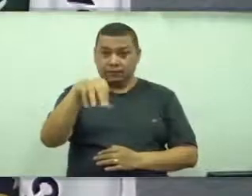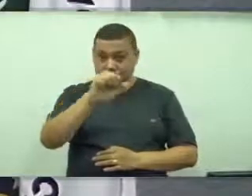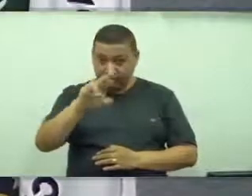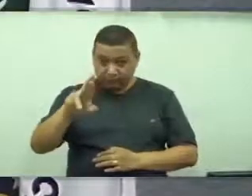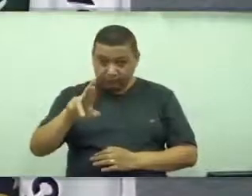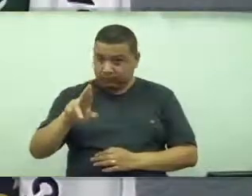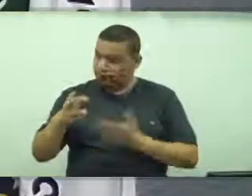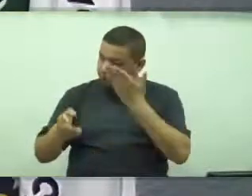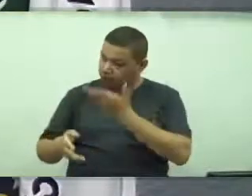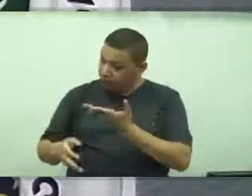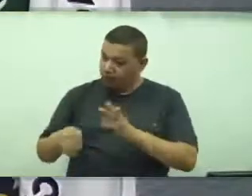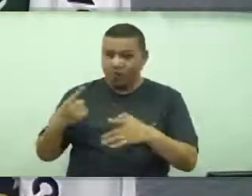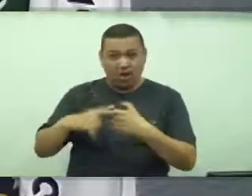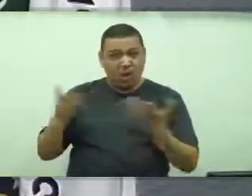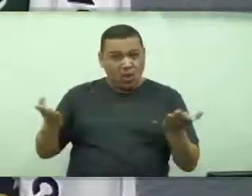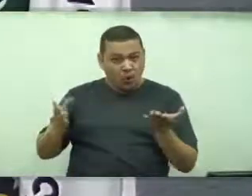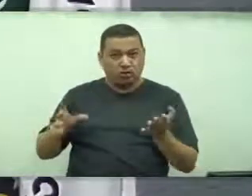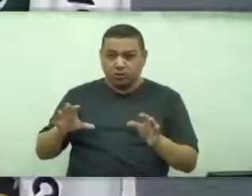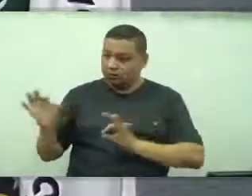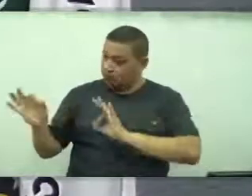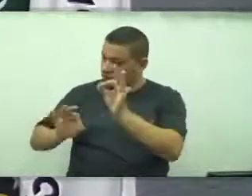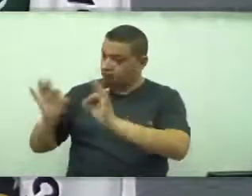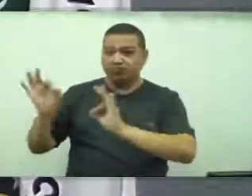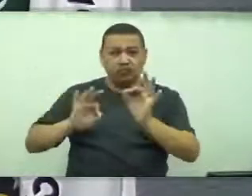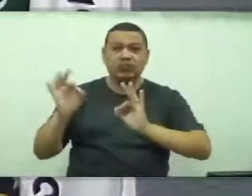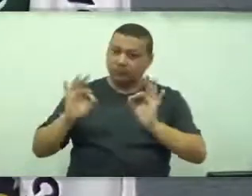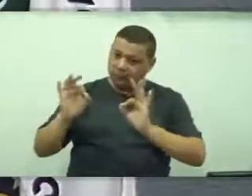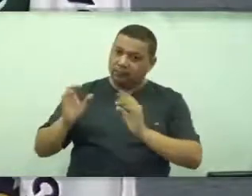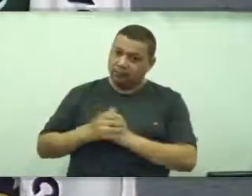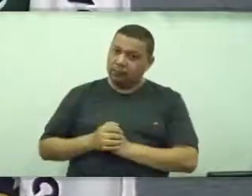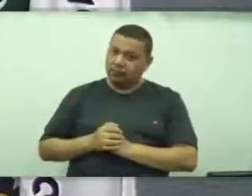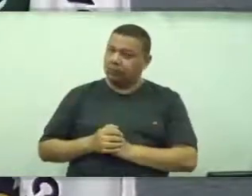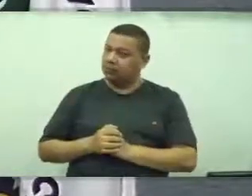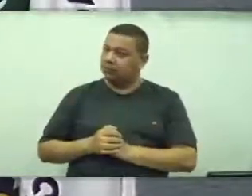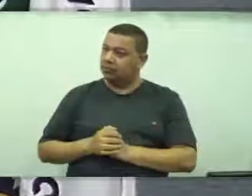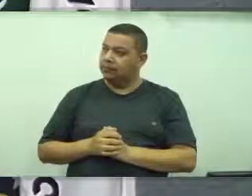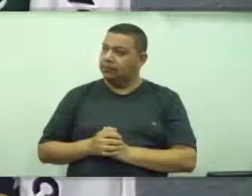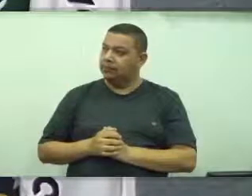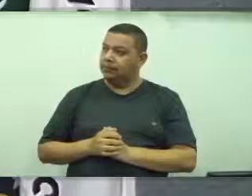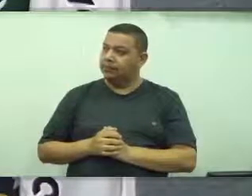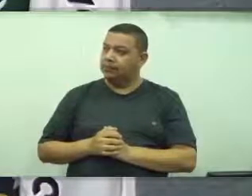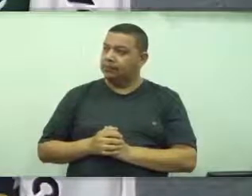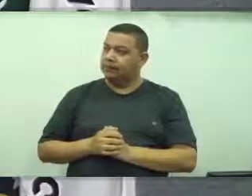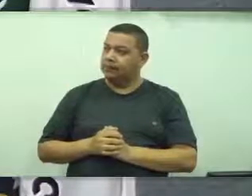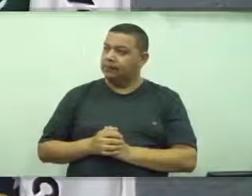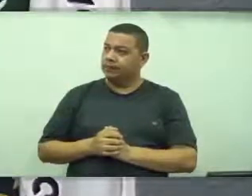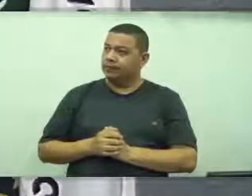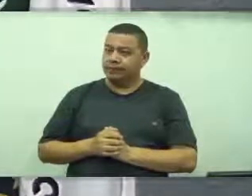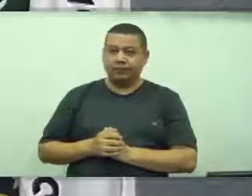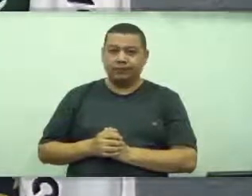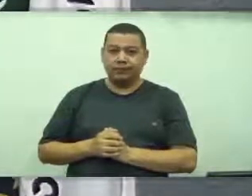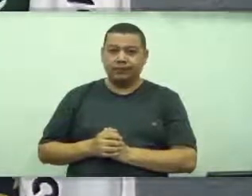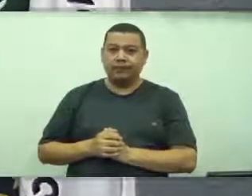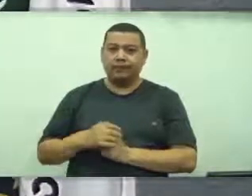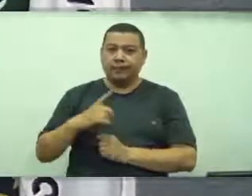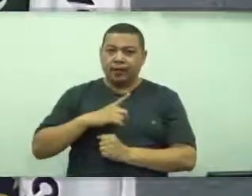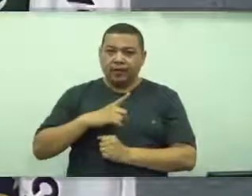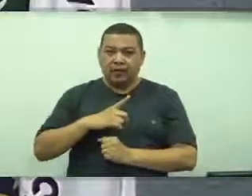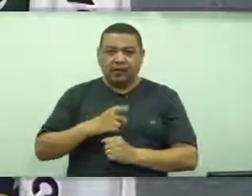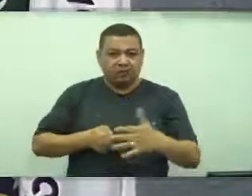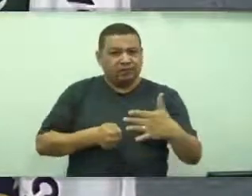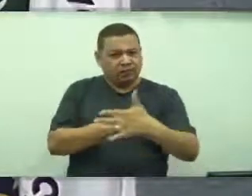pelo evento organizado aqui hoje nessa Casa de Lei. Vereador Magnilson tem feito denúncia, eu tenho